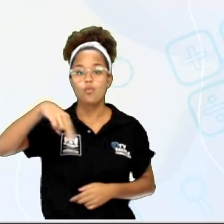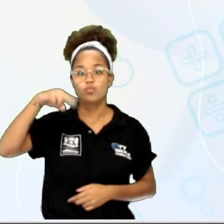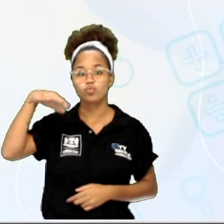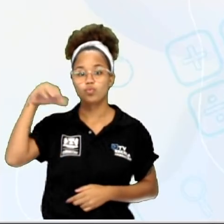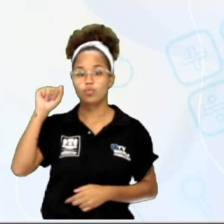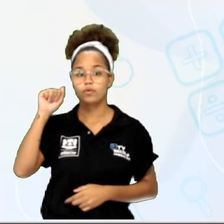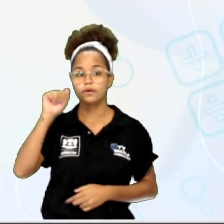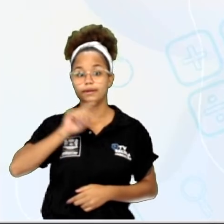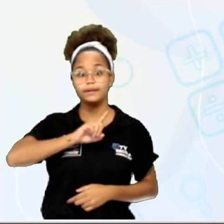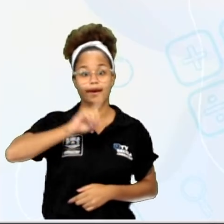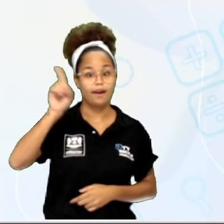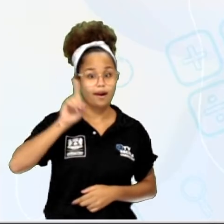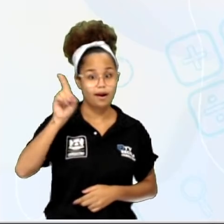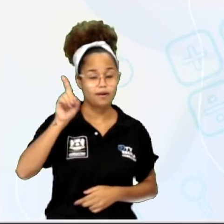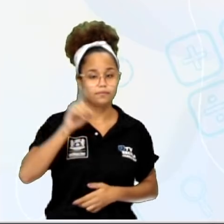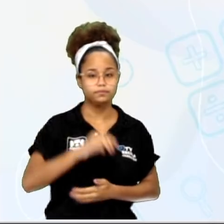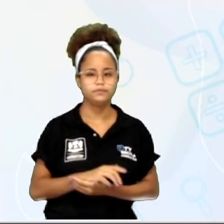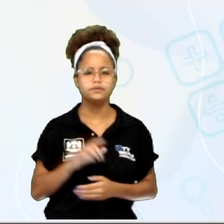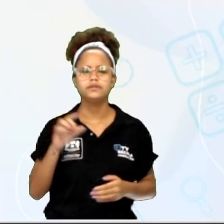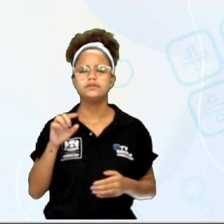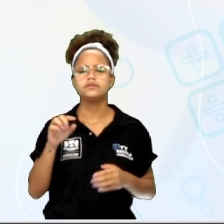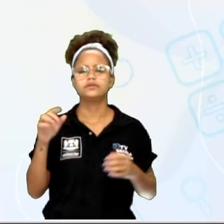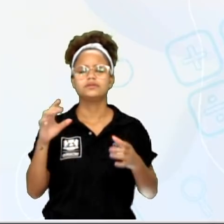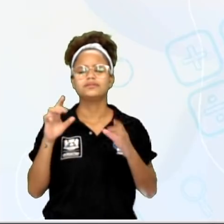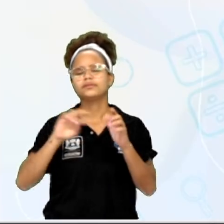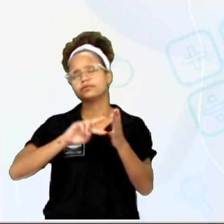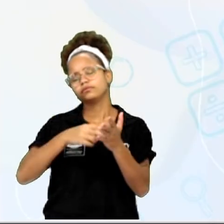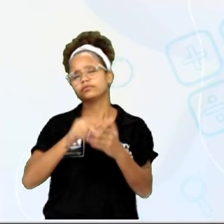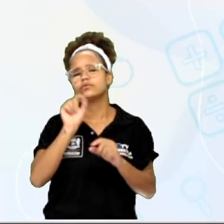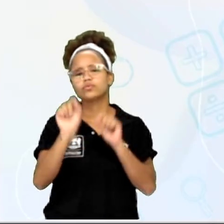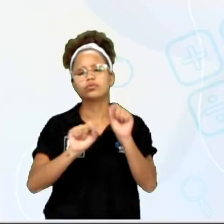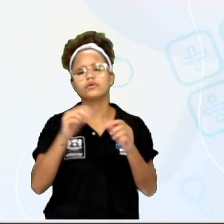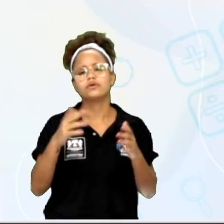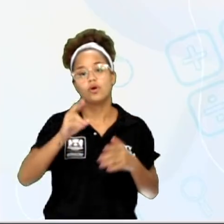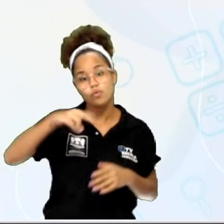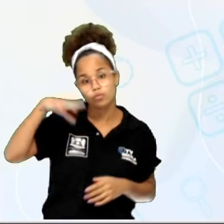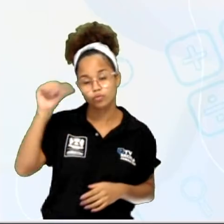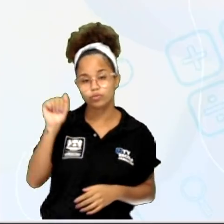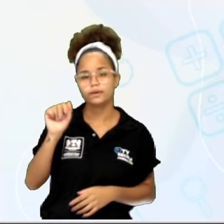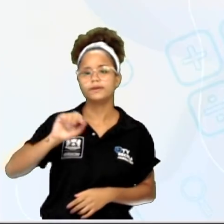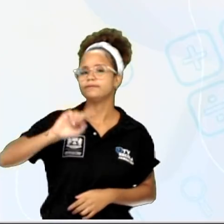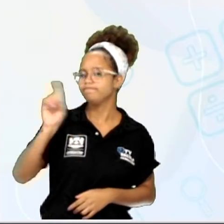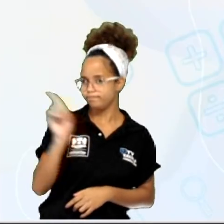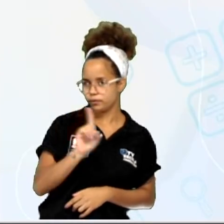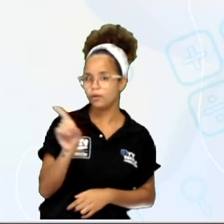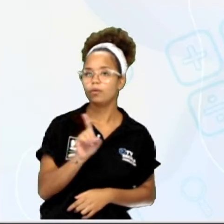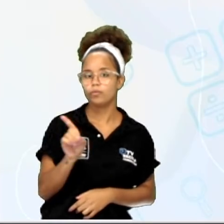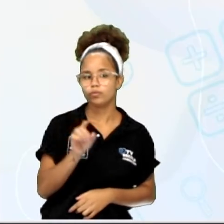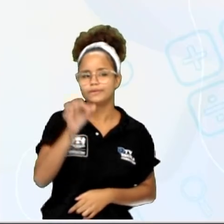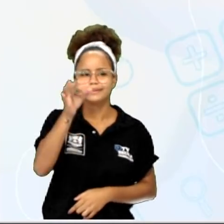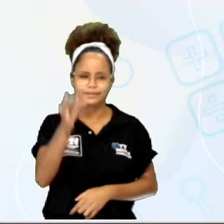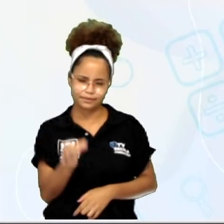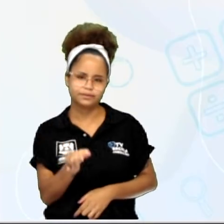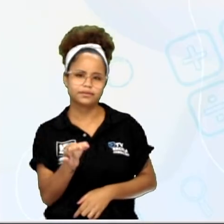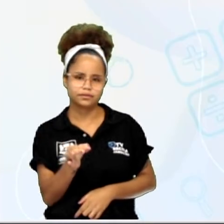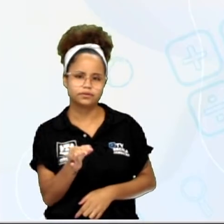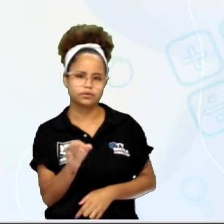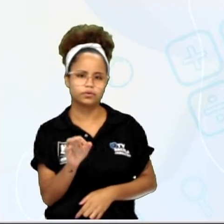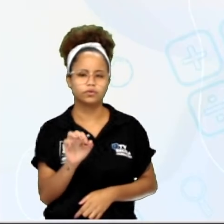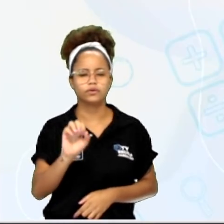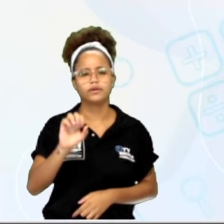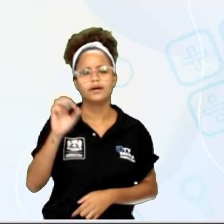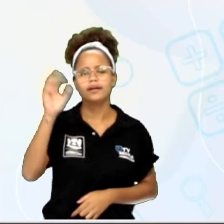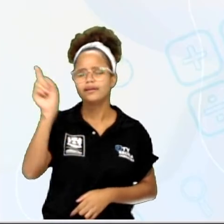têm, respectivamente, sentido de. Bom, nunca dá a ideia de negação, certeza, negação